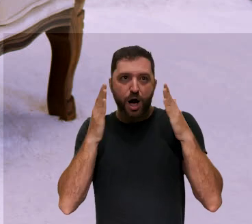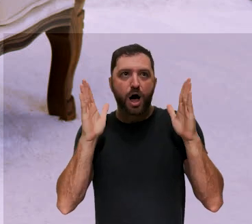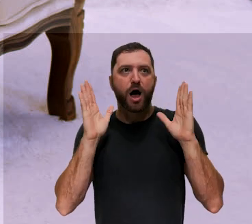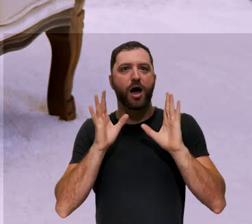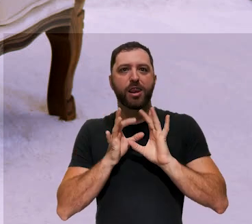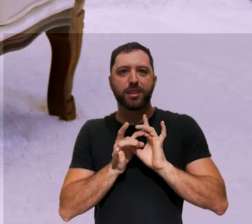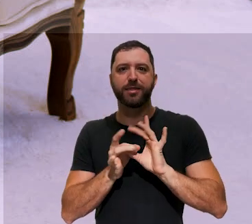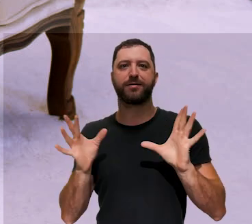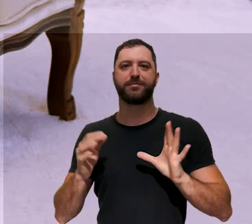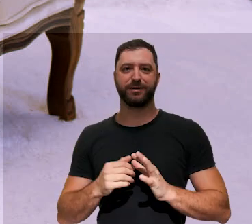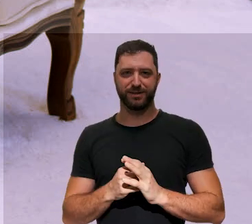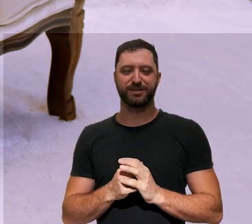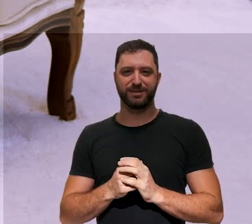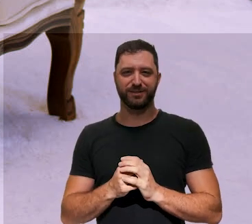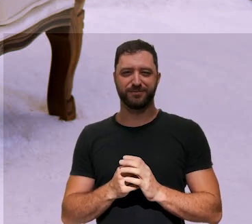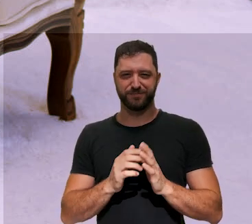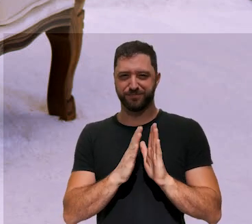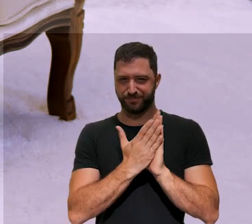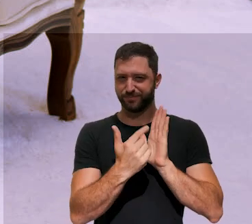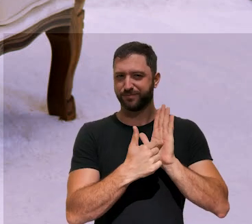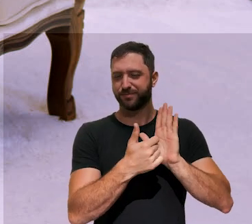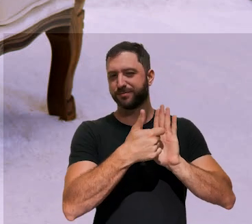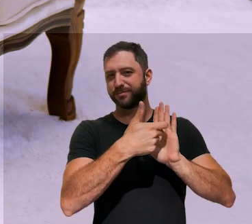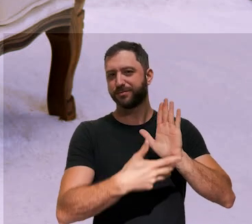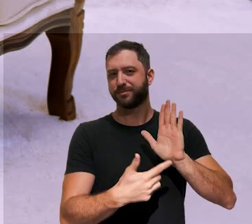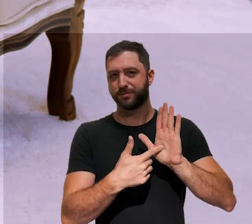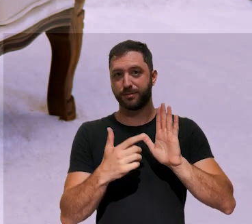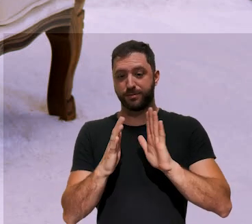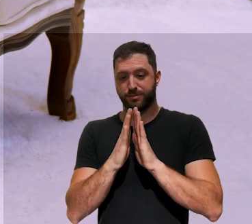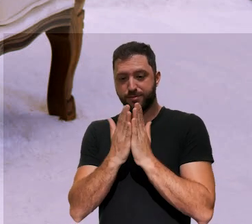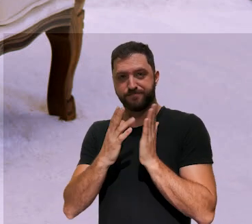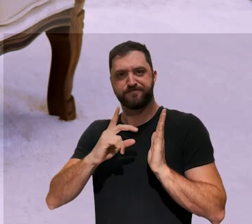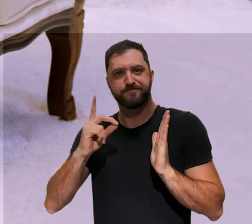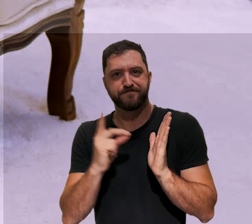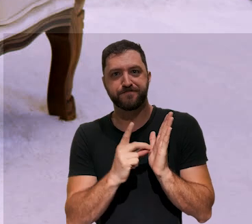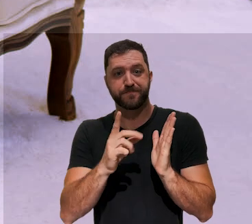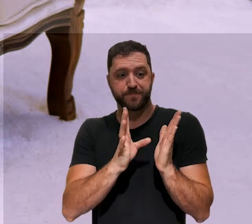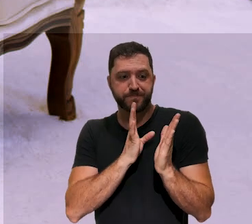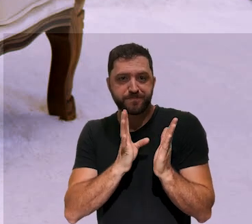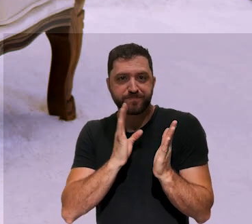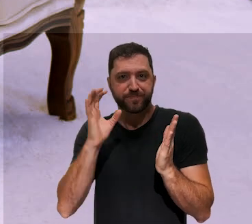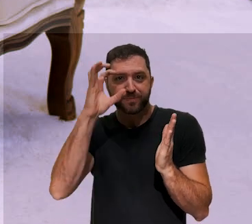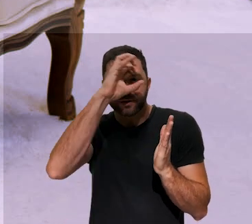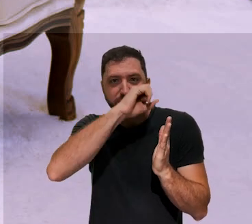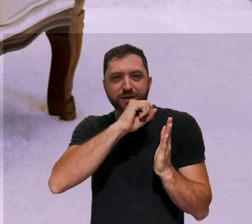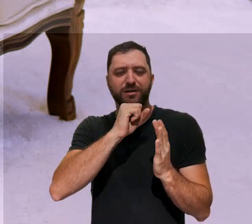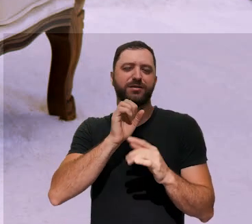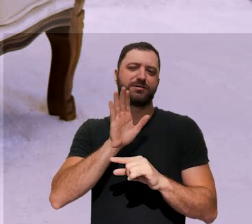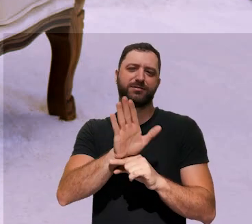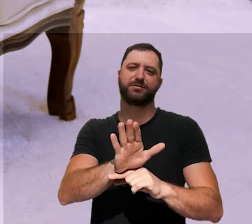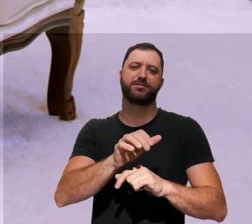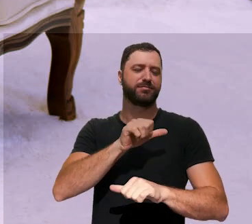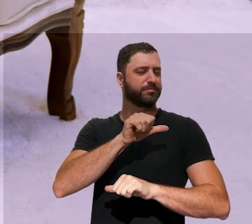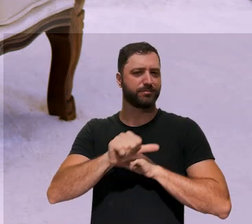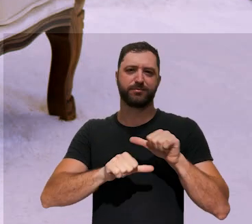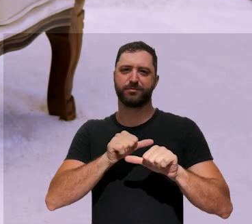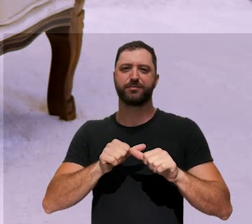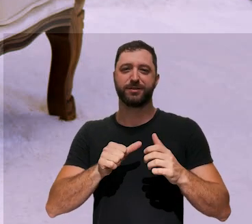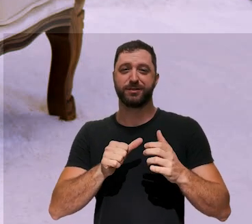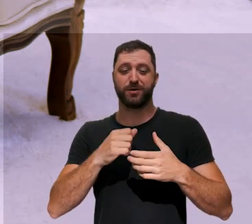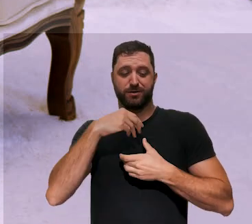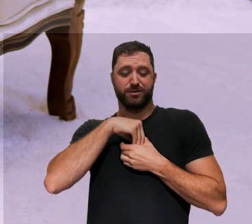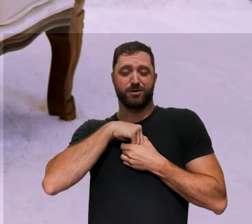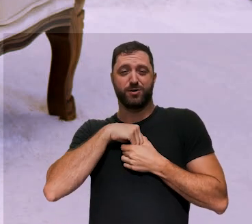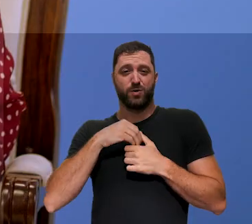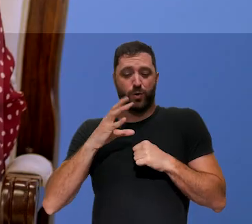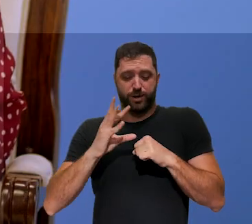Deus fala, né? Que conhecereis a verdade, ou vai em busca do conhecimento, porque é o conhecimento